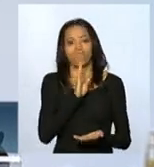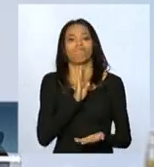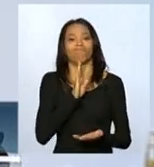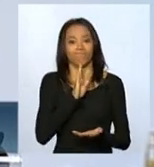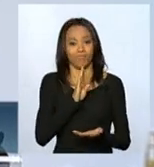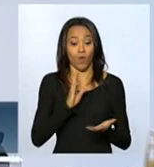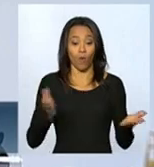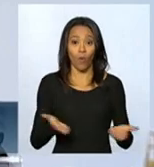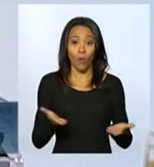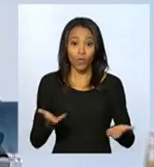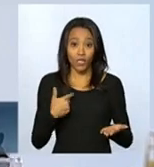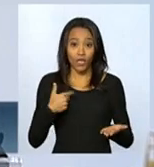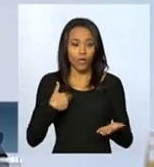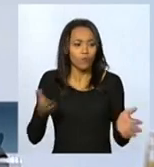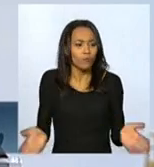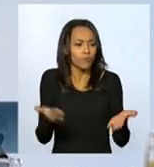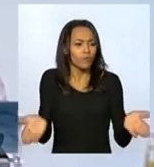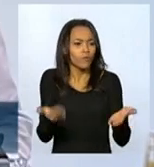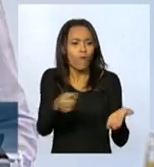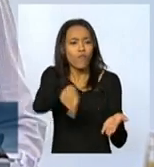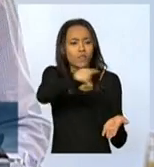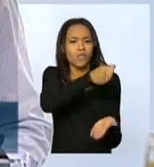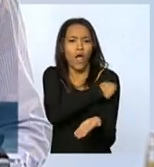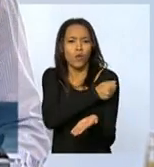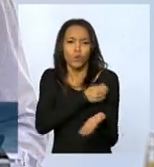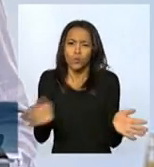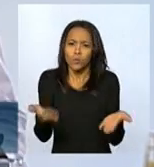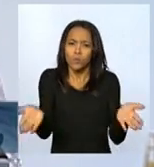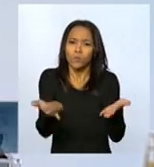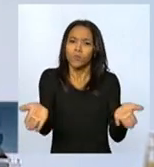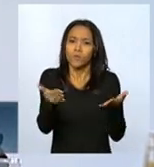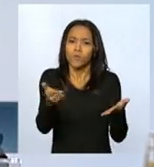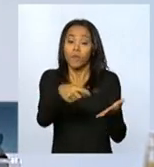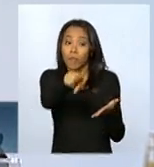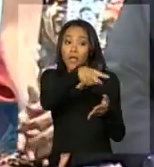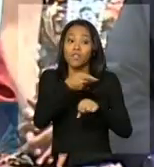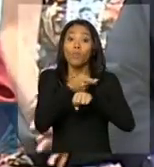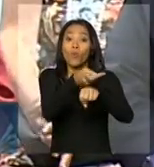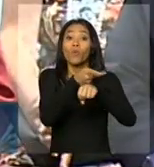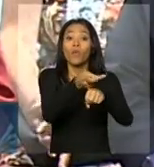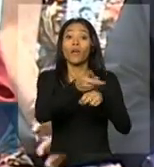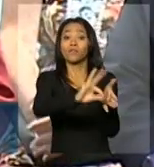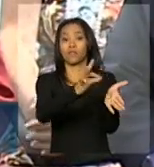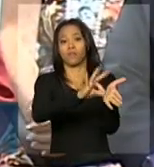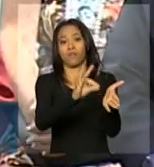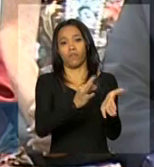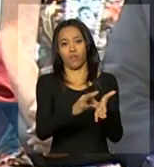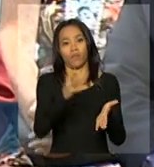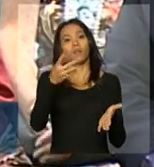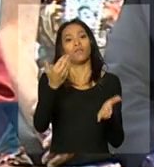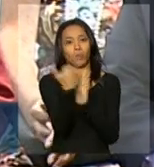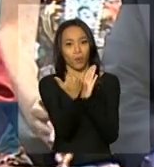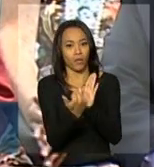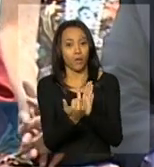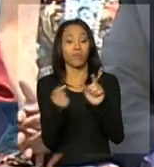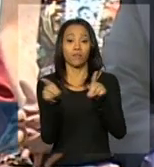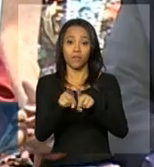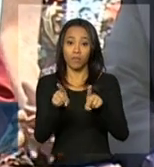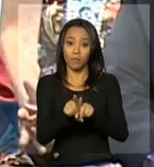Hoje, incentivo e insisto os meus alunos a procurarem fazer as matrículas no Pronatec e também no